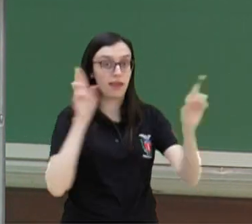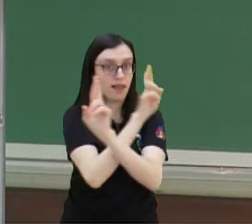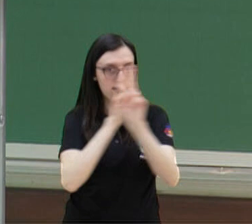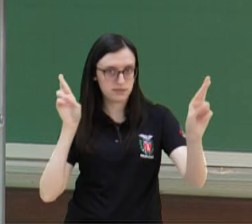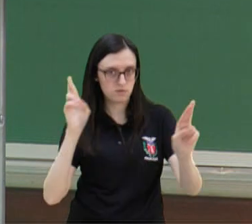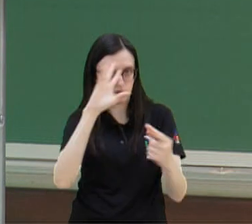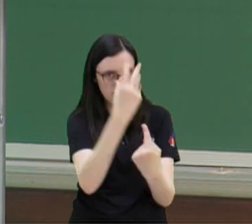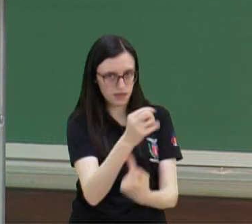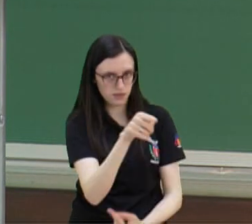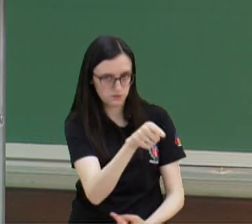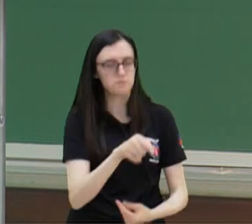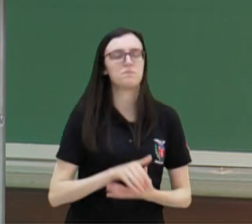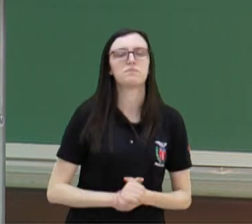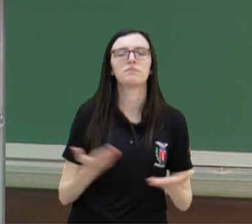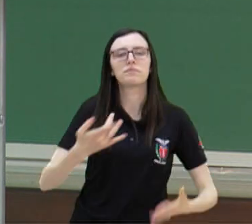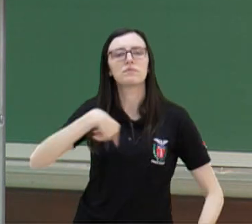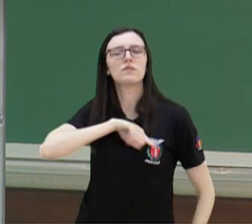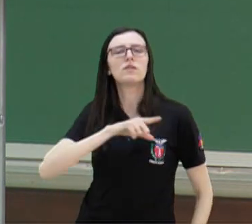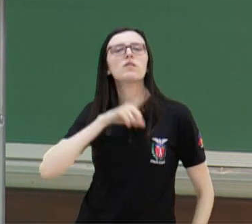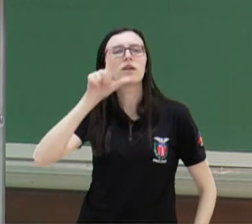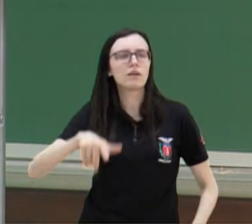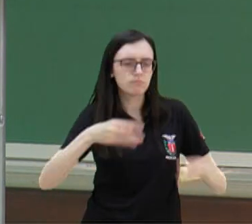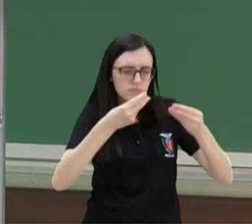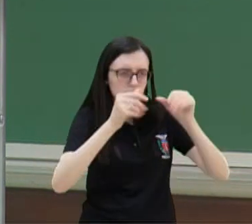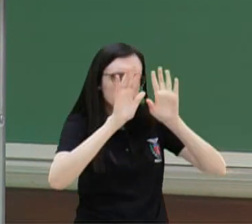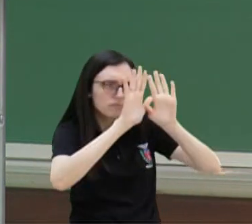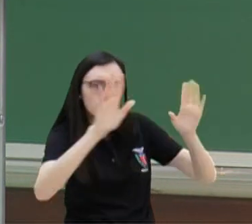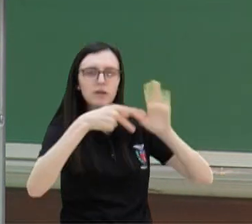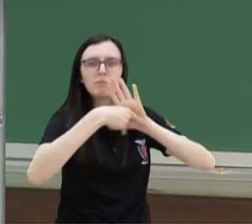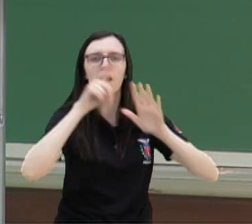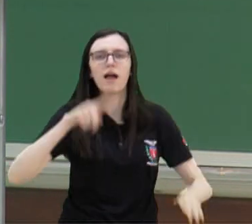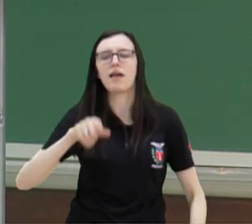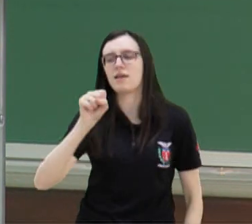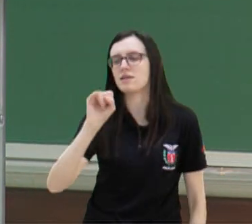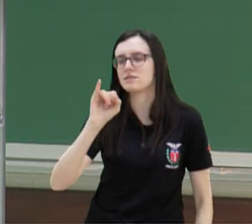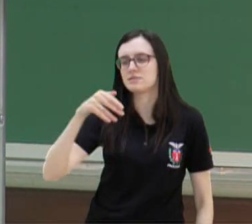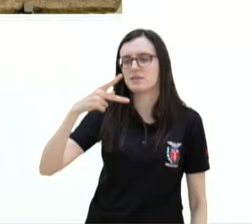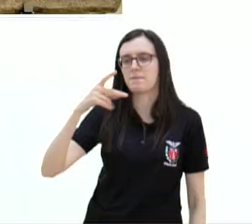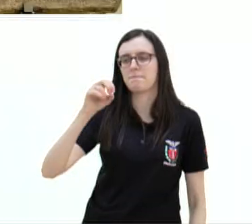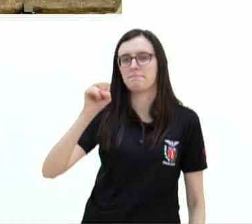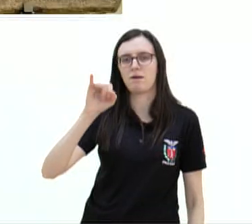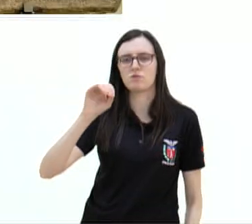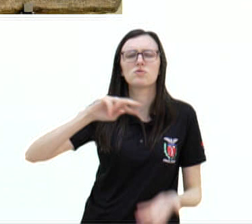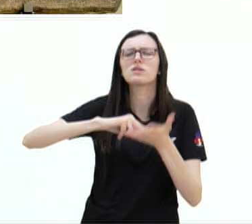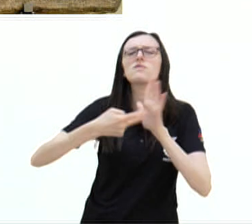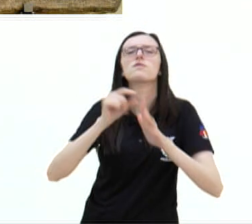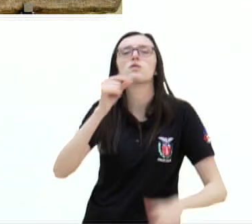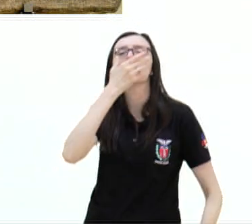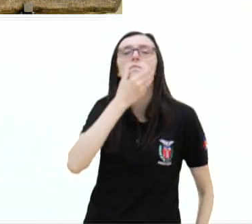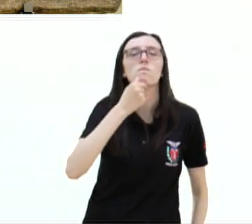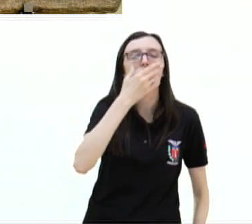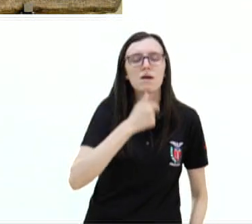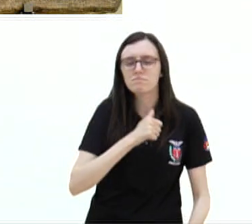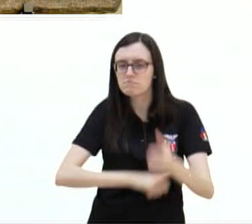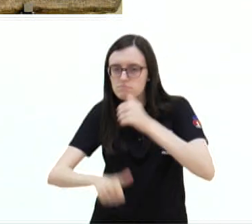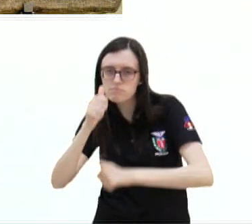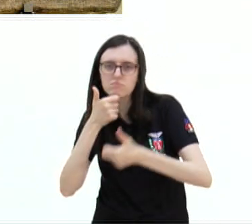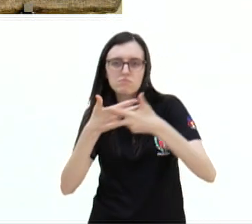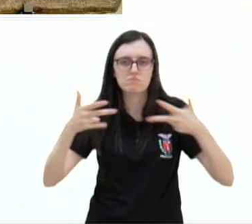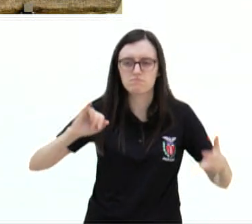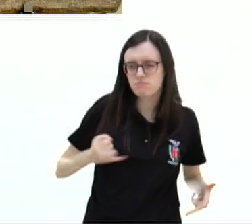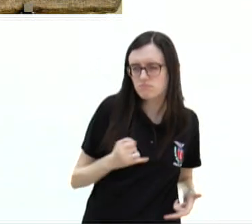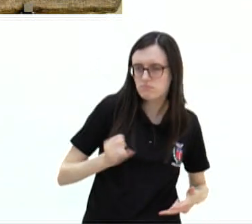a arte, né? Então aqui a gente tem um relevo que mostra novamente o simpósio. Novamente, homens bebendo, consumindo e